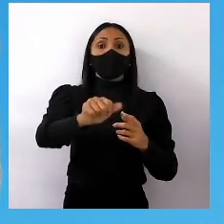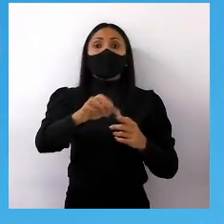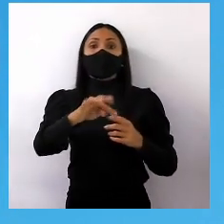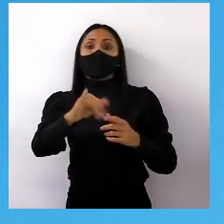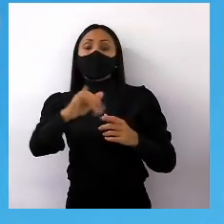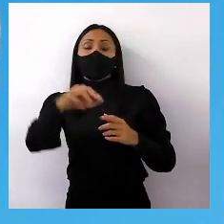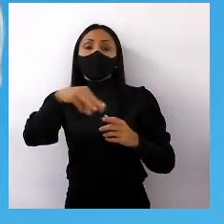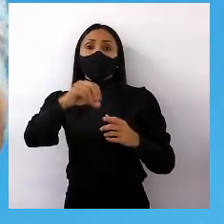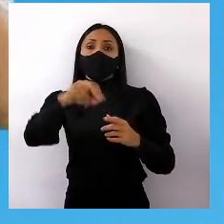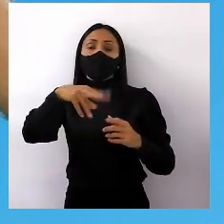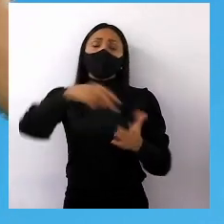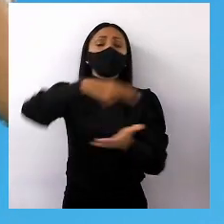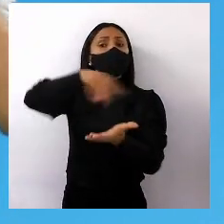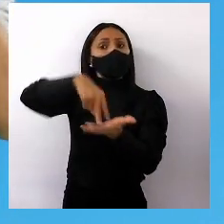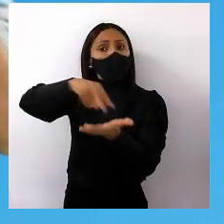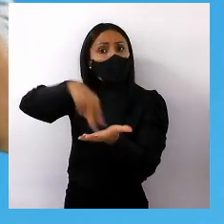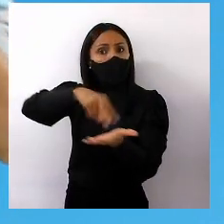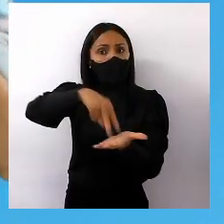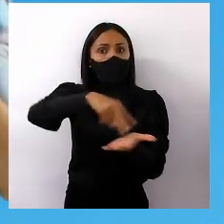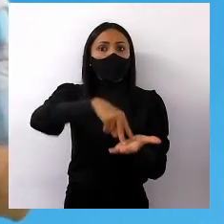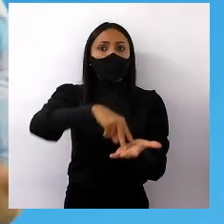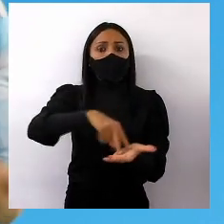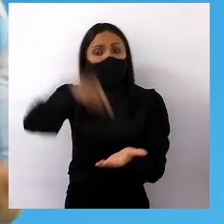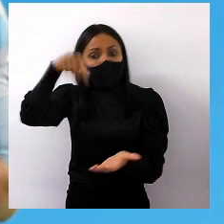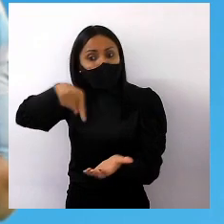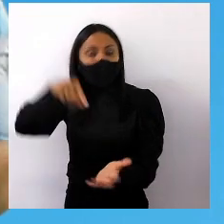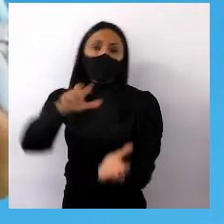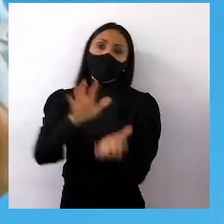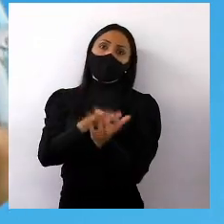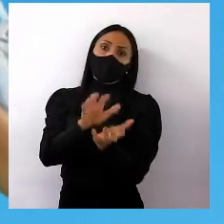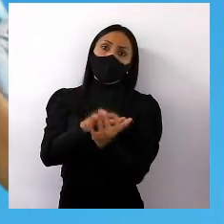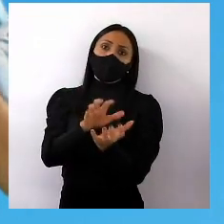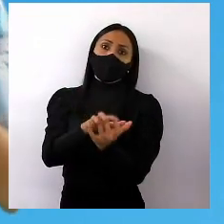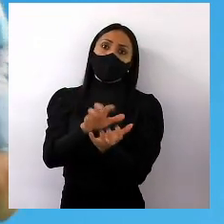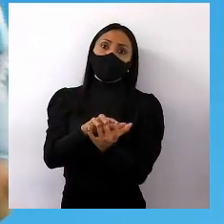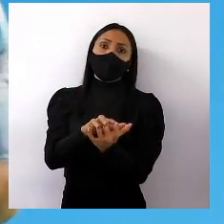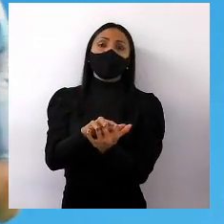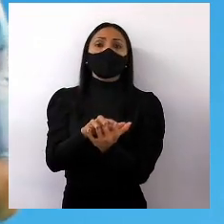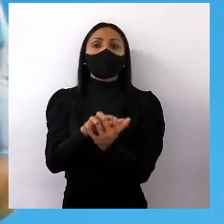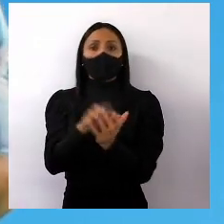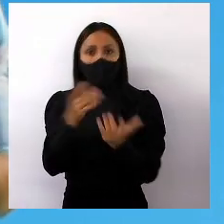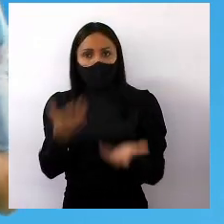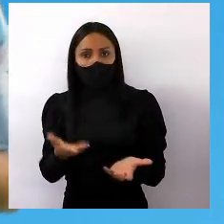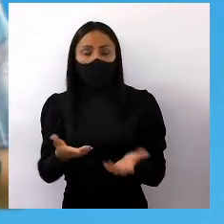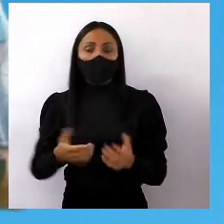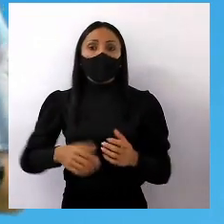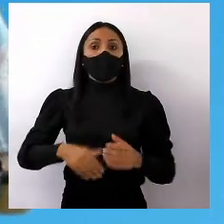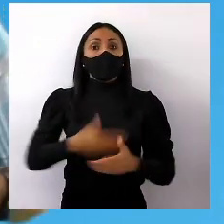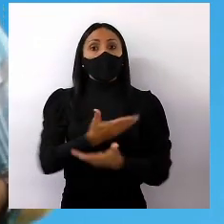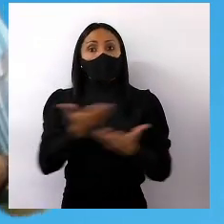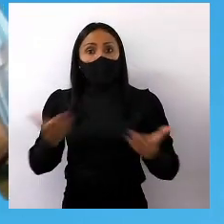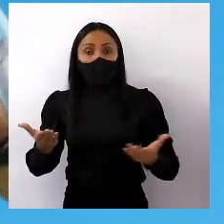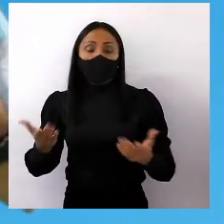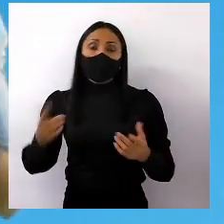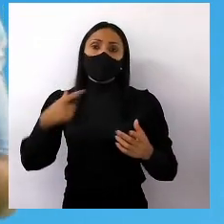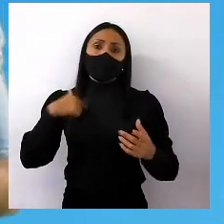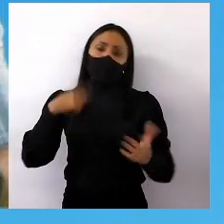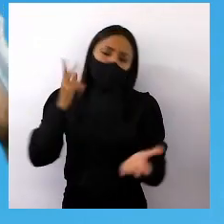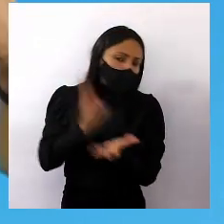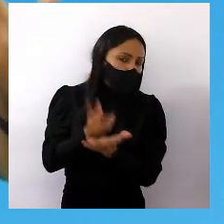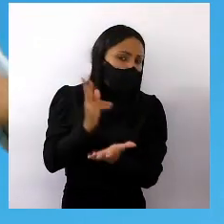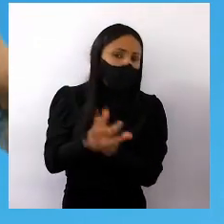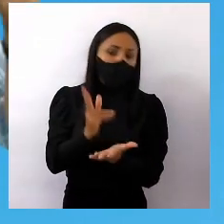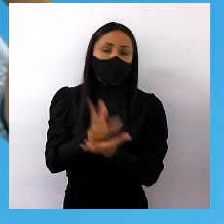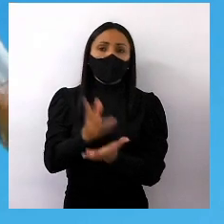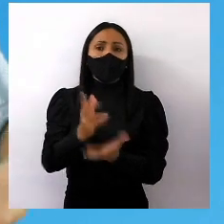frevo é uma dança genuinamente recifense, né? É patrimônio de Recife, né? Ou seja, e que a gente possa manter para as